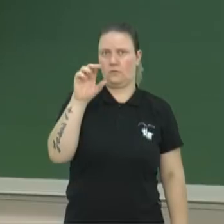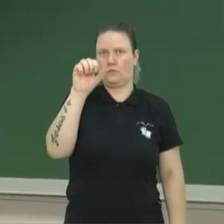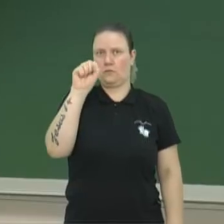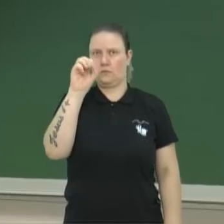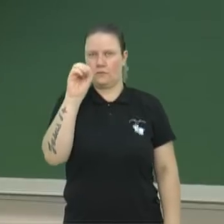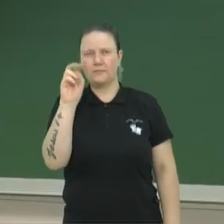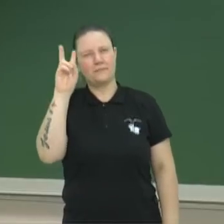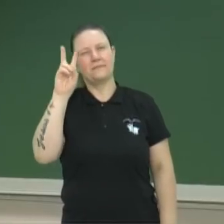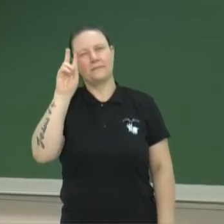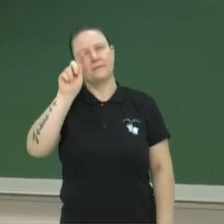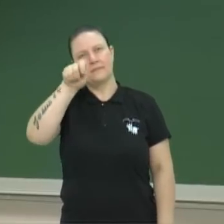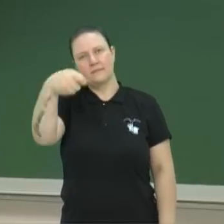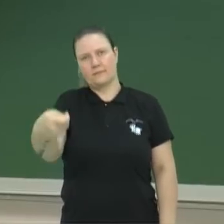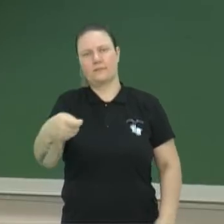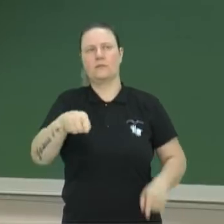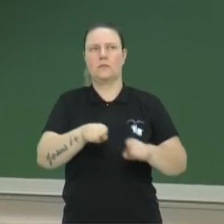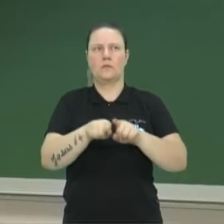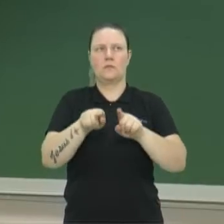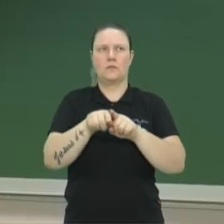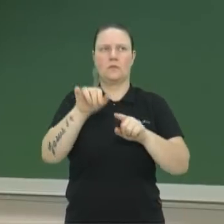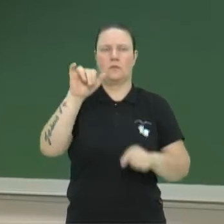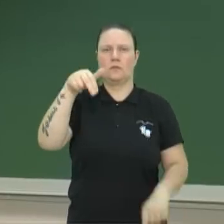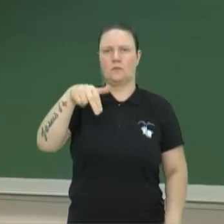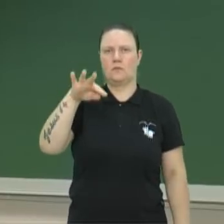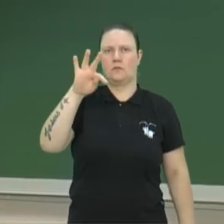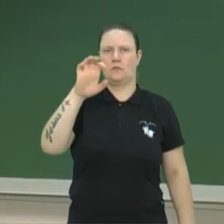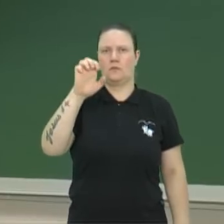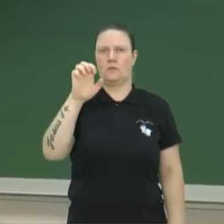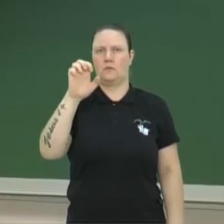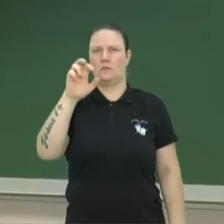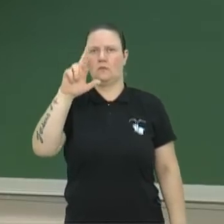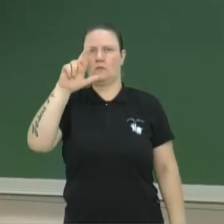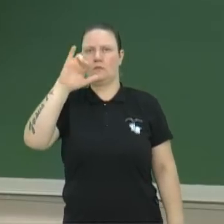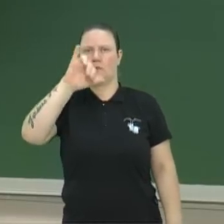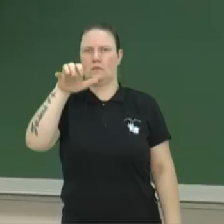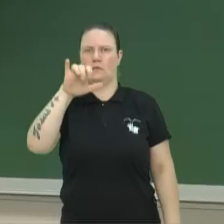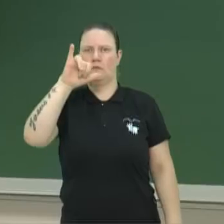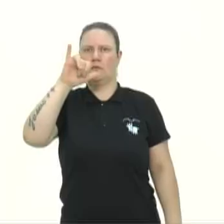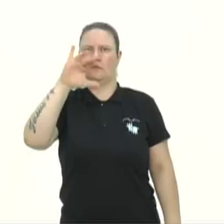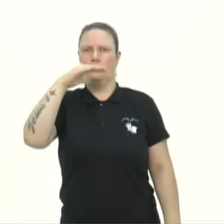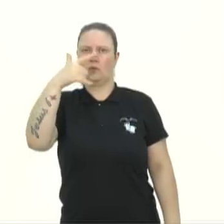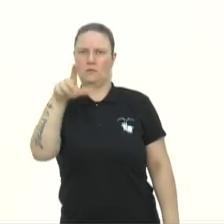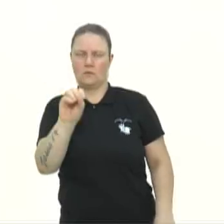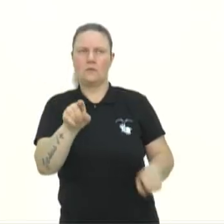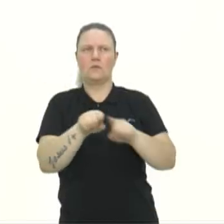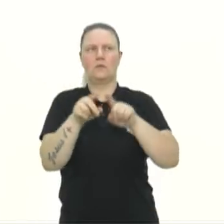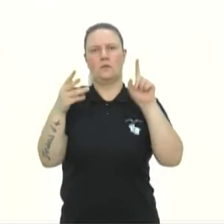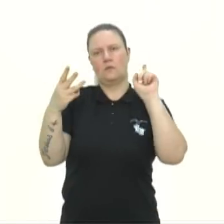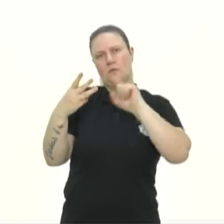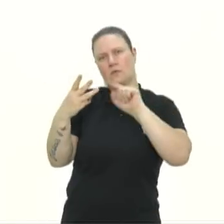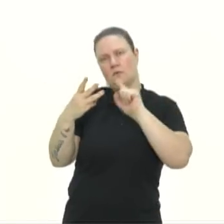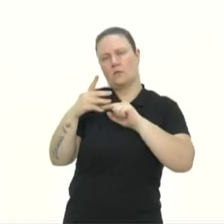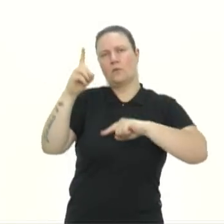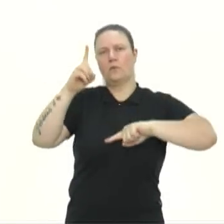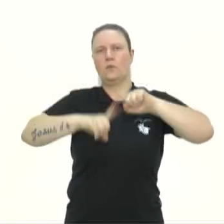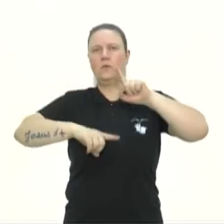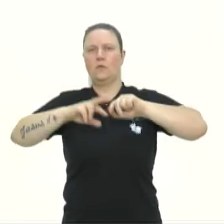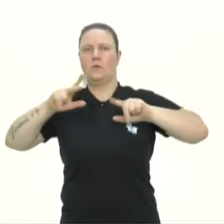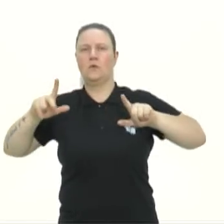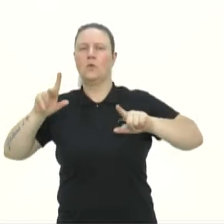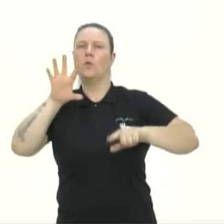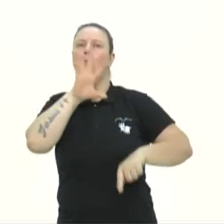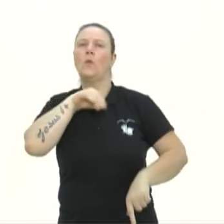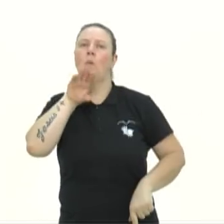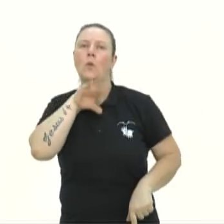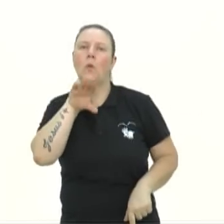a interjeição, então nós vamos falar um pouquinho sobre a interjeição e nós vamos também falar sobre elementos da